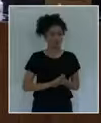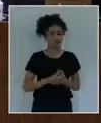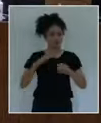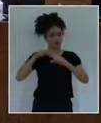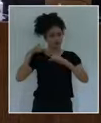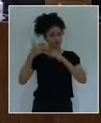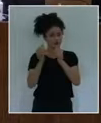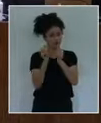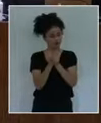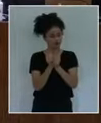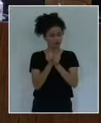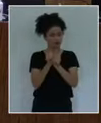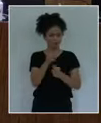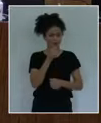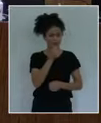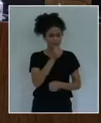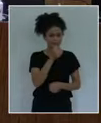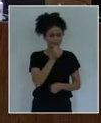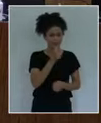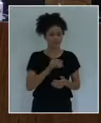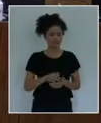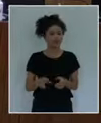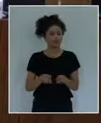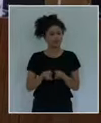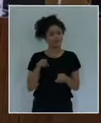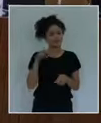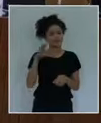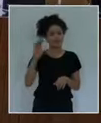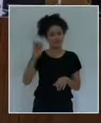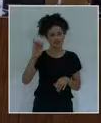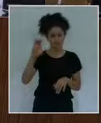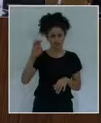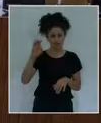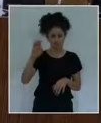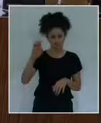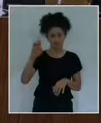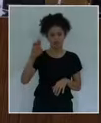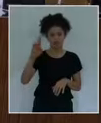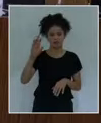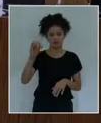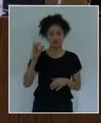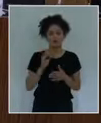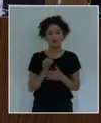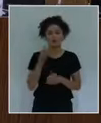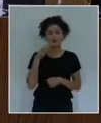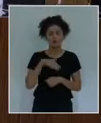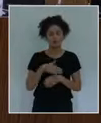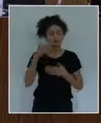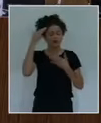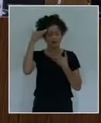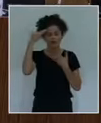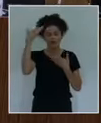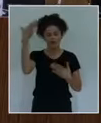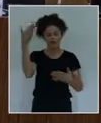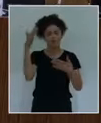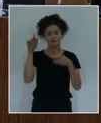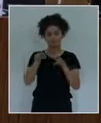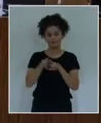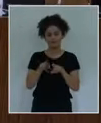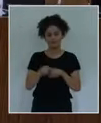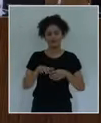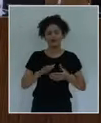redes sociais, imprensa e Cícero, né? Cícero, também meu boa noite, meu agradecimento. Boa noite.